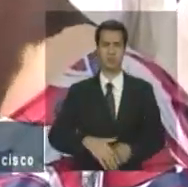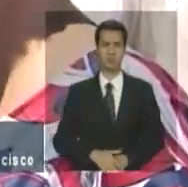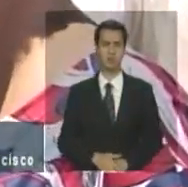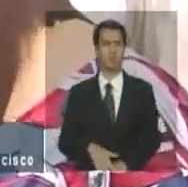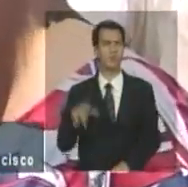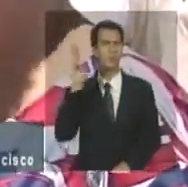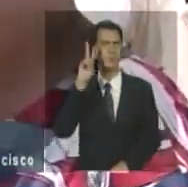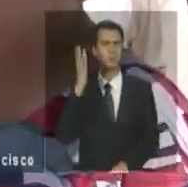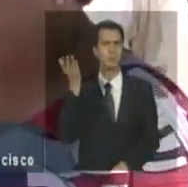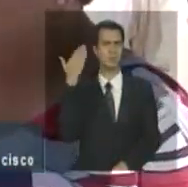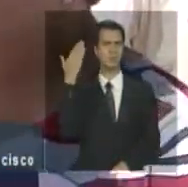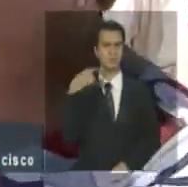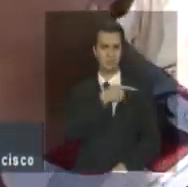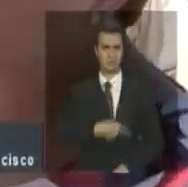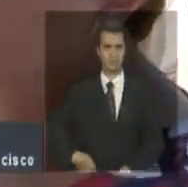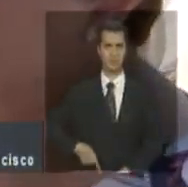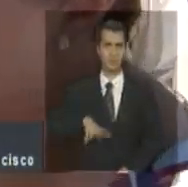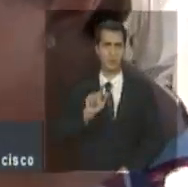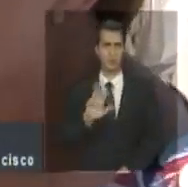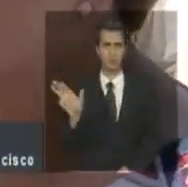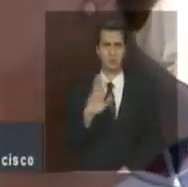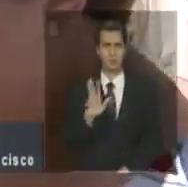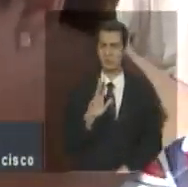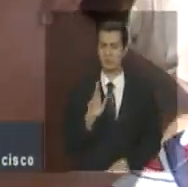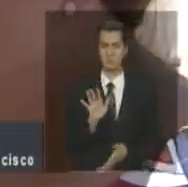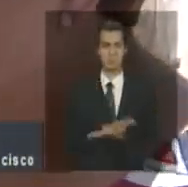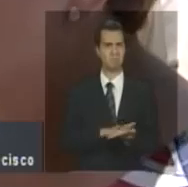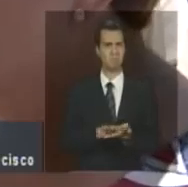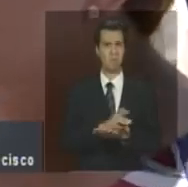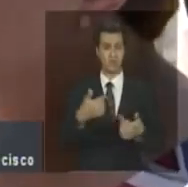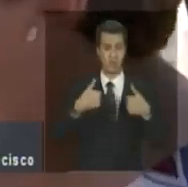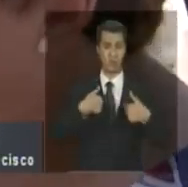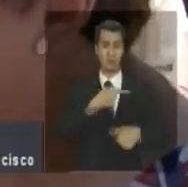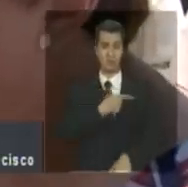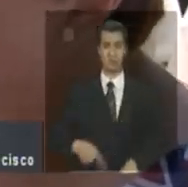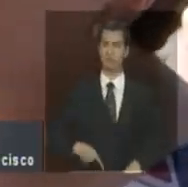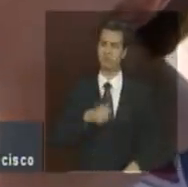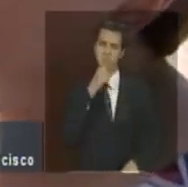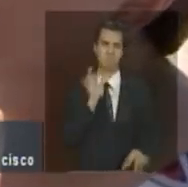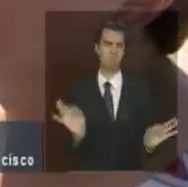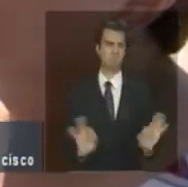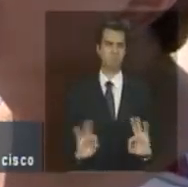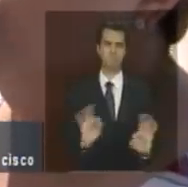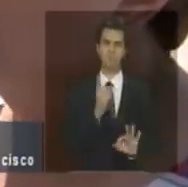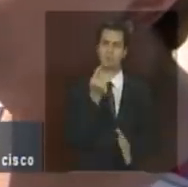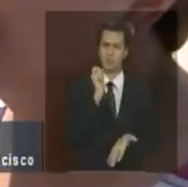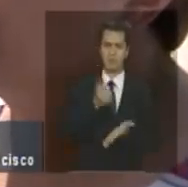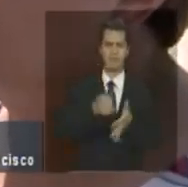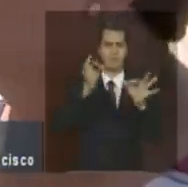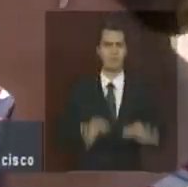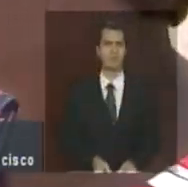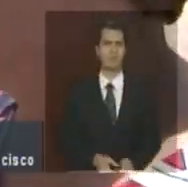lembre, durante o governo do presidente Lula, não houve uma vez. E do meu governo eu posso te assegurar que não houve.